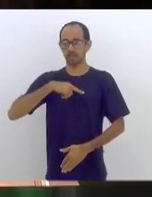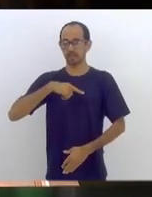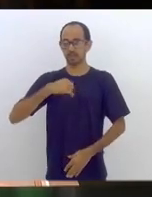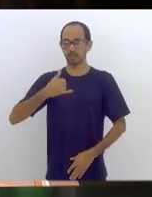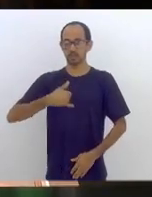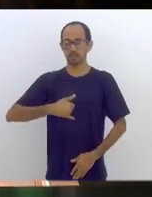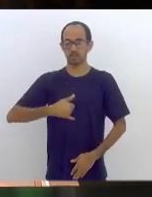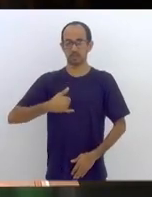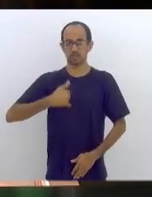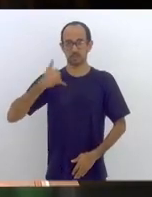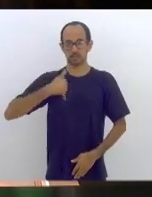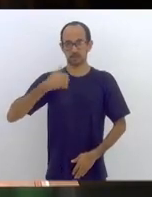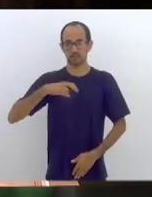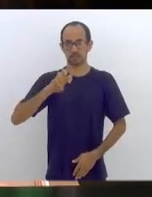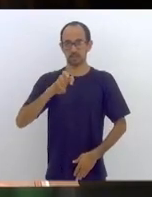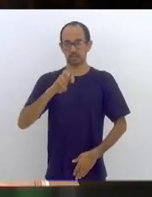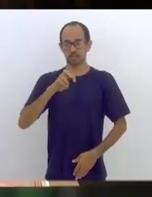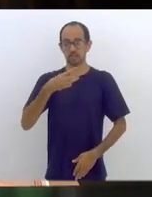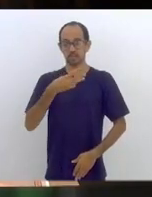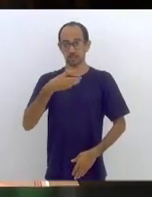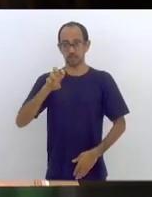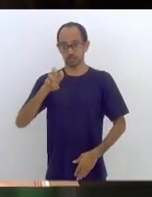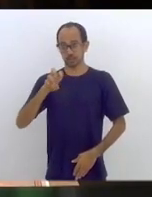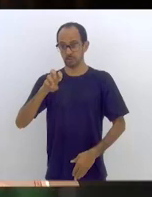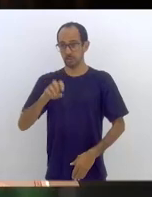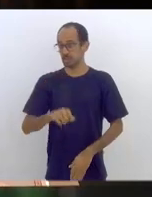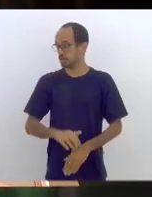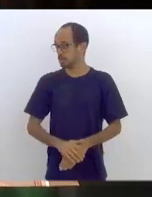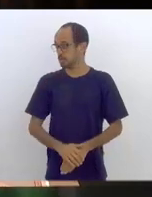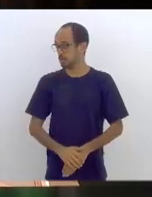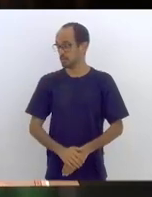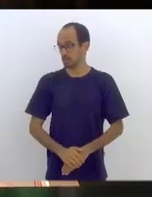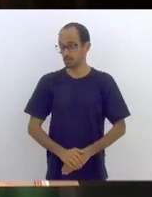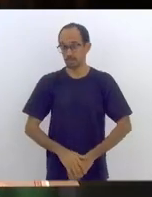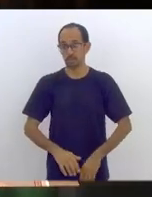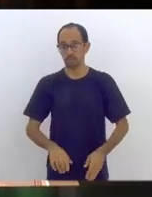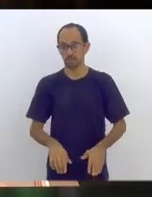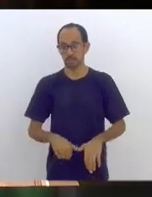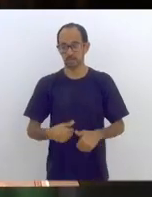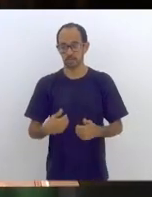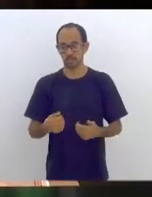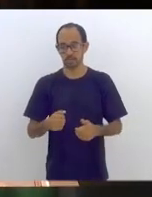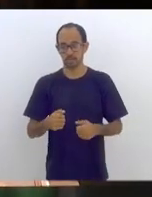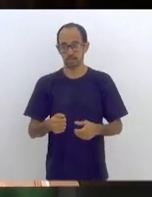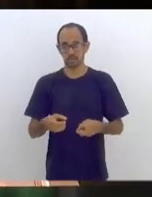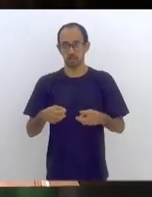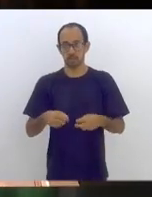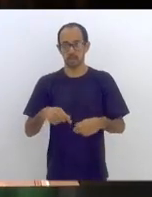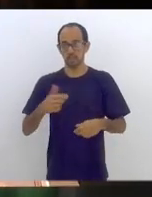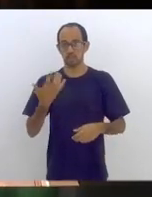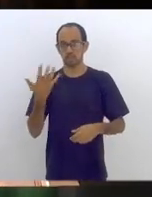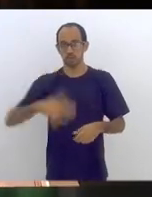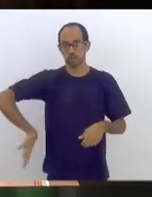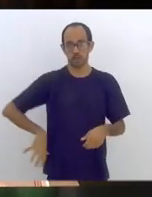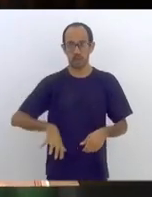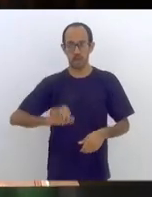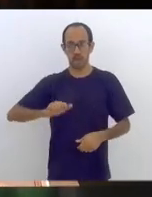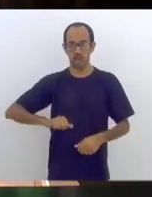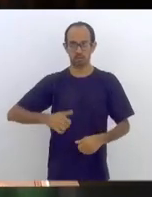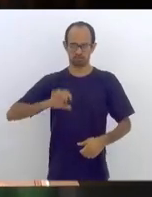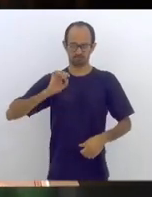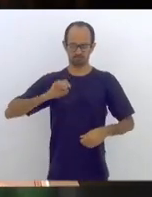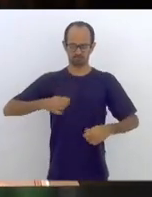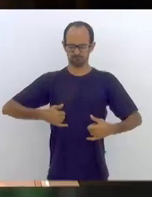anos. É muito pouco. A gente não quer luxo, a gente apenas quer o